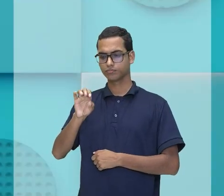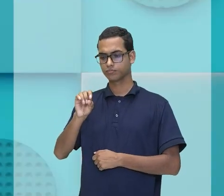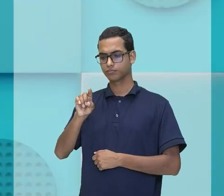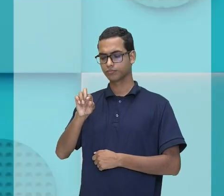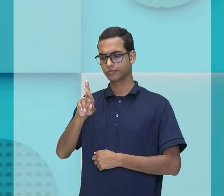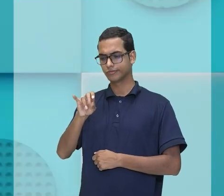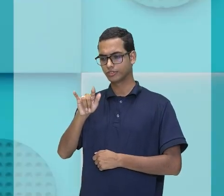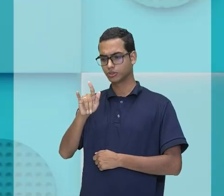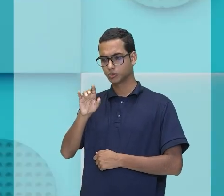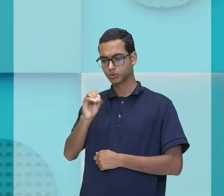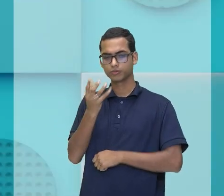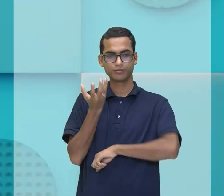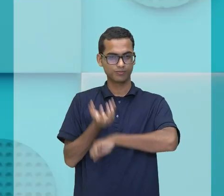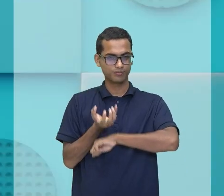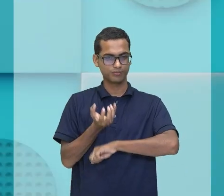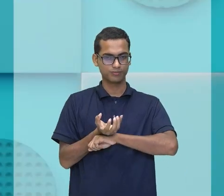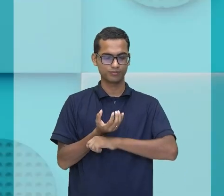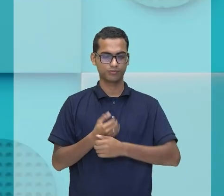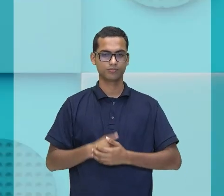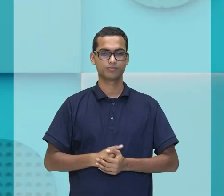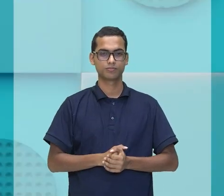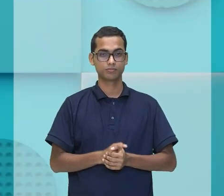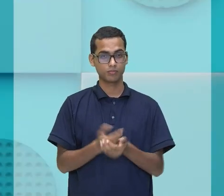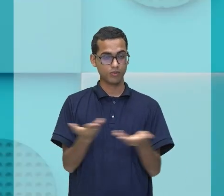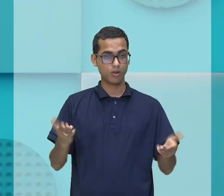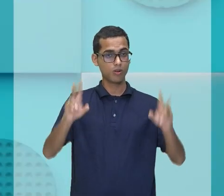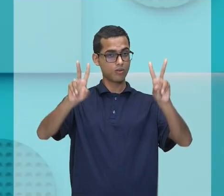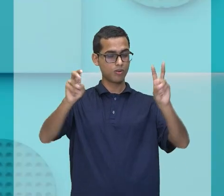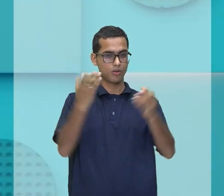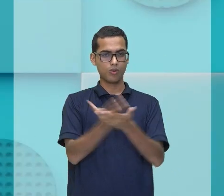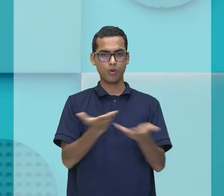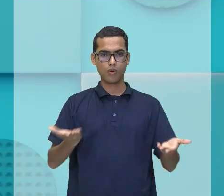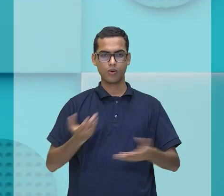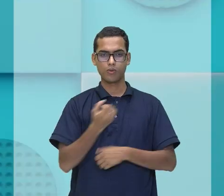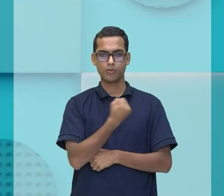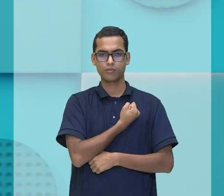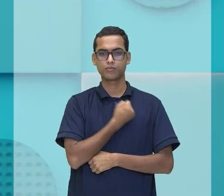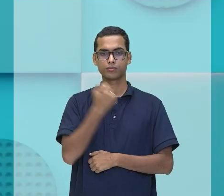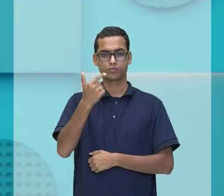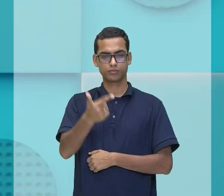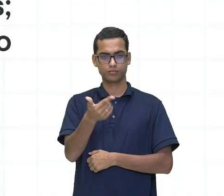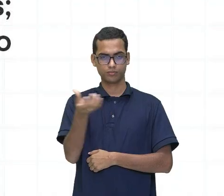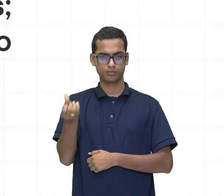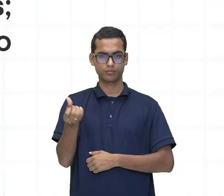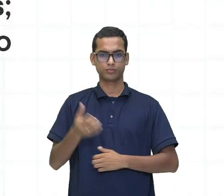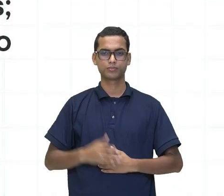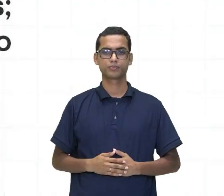Ribeiro, ministrante desse componente. Vamos ver o que teremos na nossa aula de número 26.